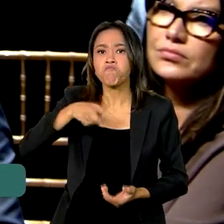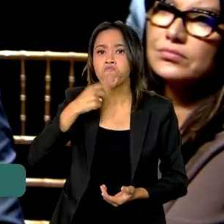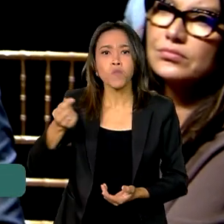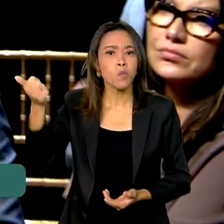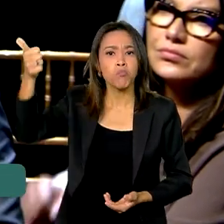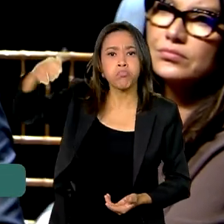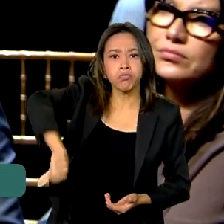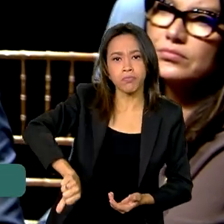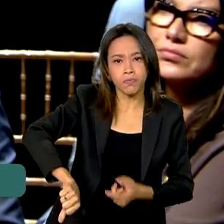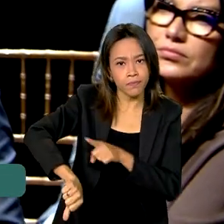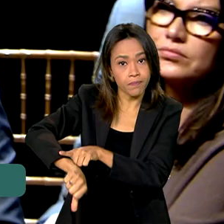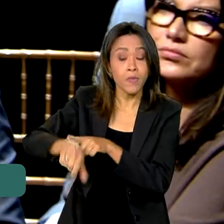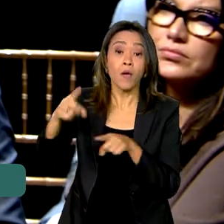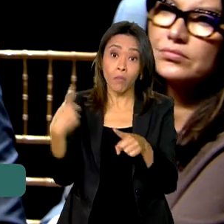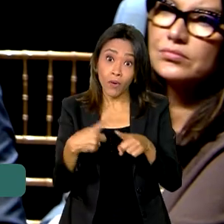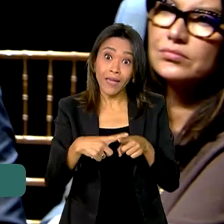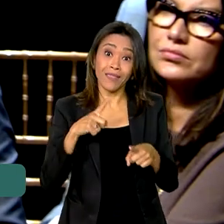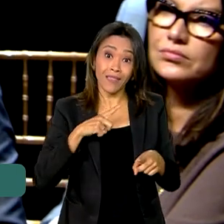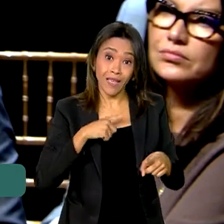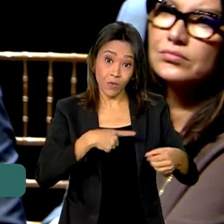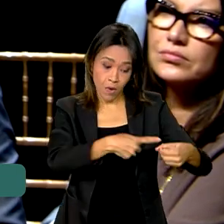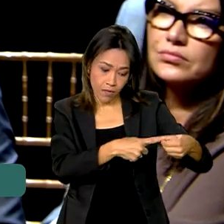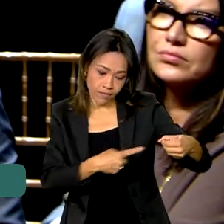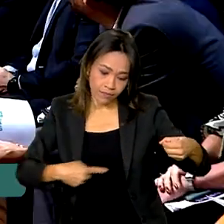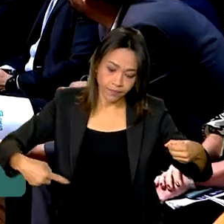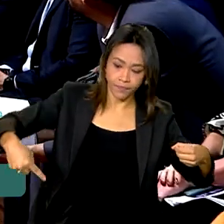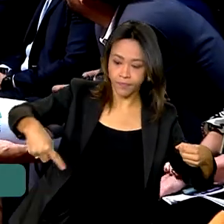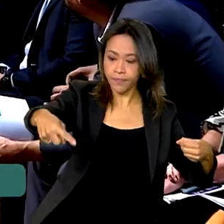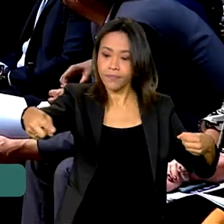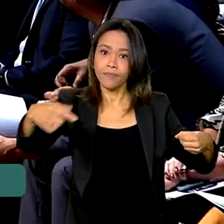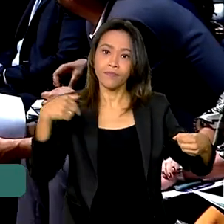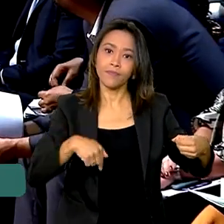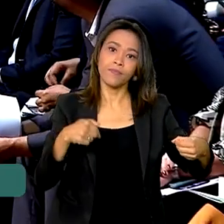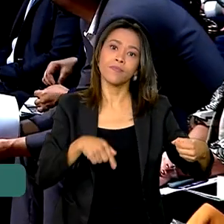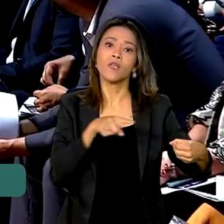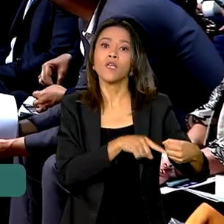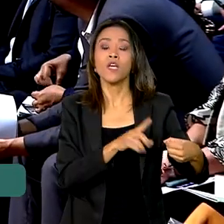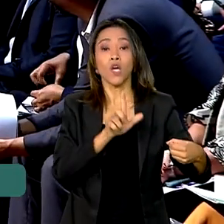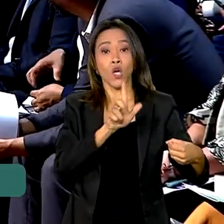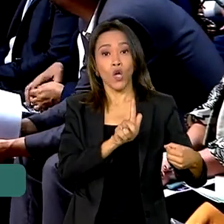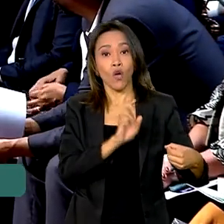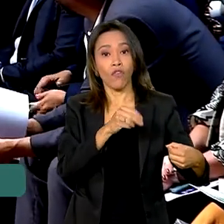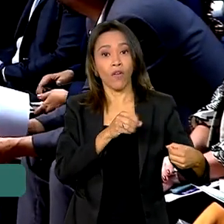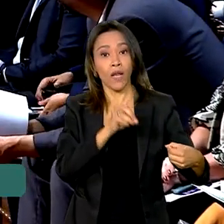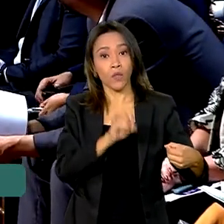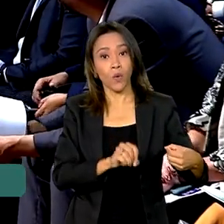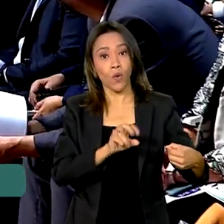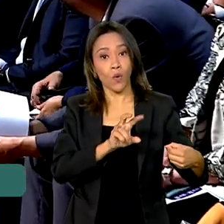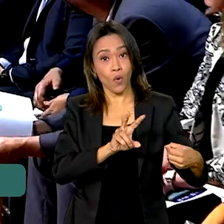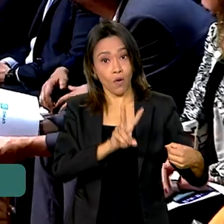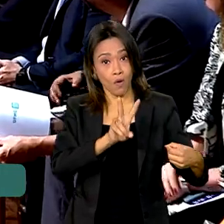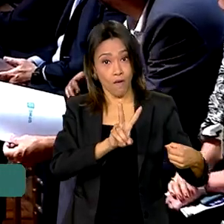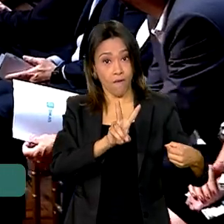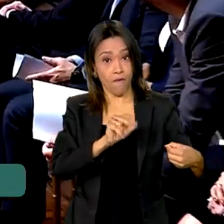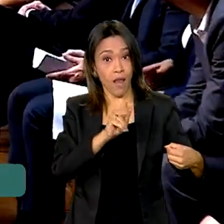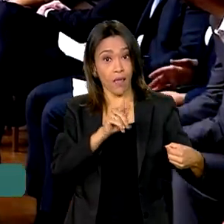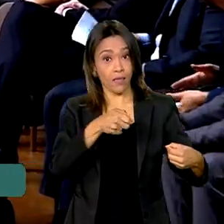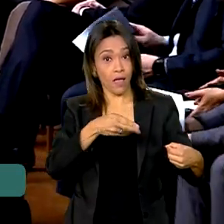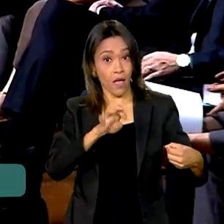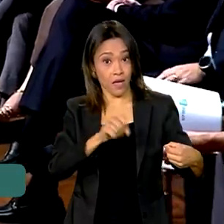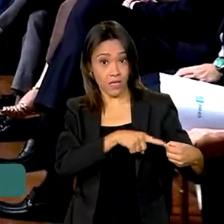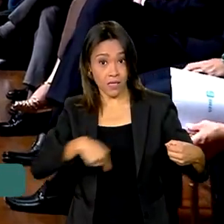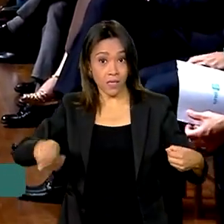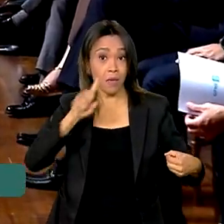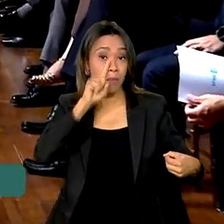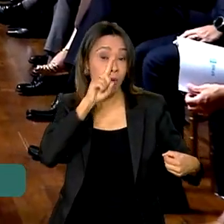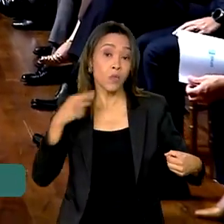governador Valadares que é muito complicado. Então eu falei para o meu ministro: ministro, é o seguinte, aquilo que o empresário não quiser fazer,